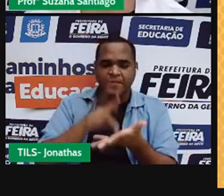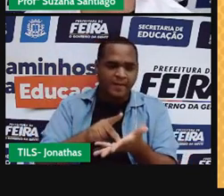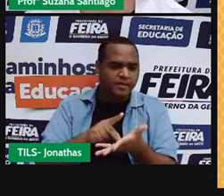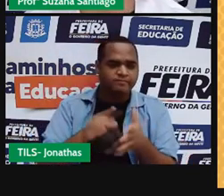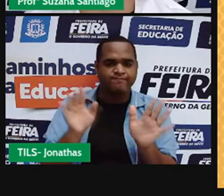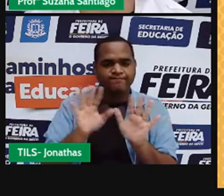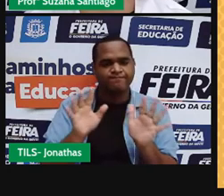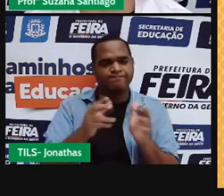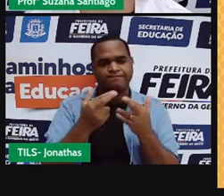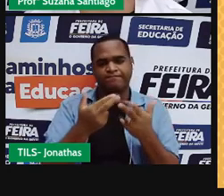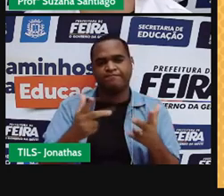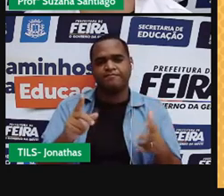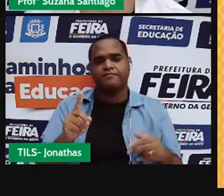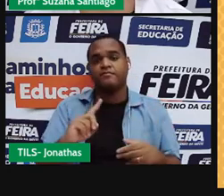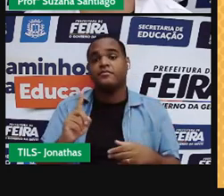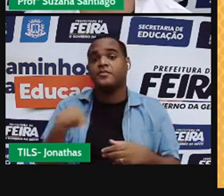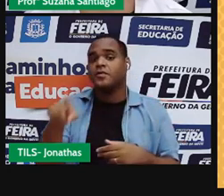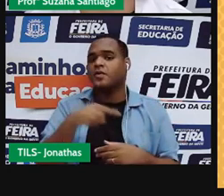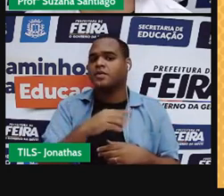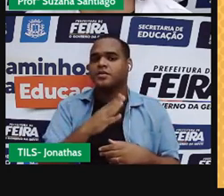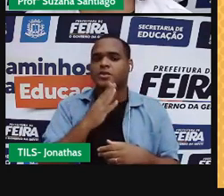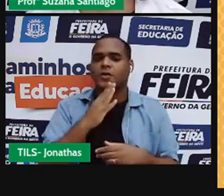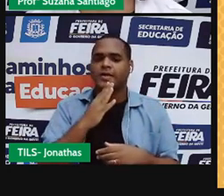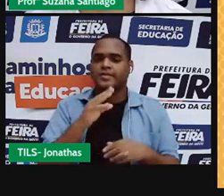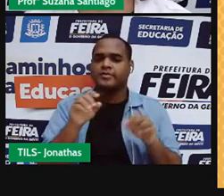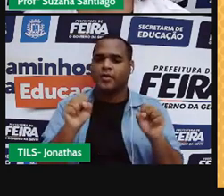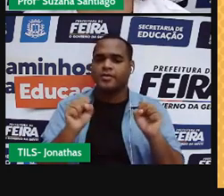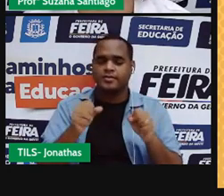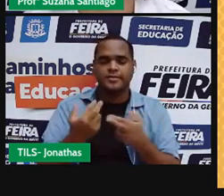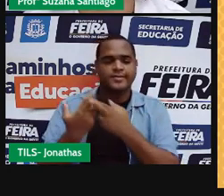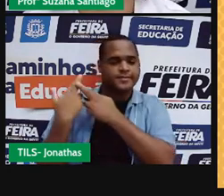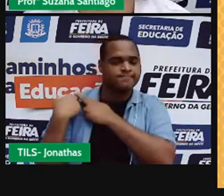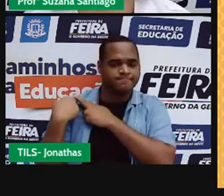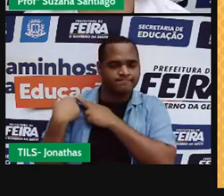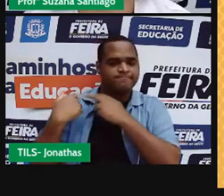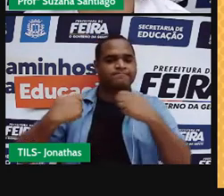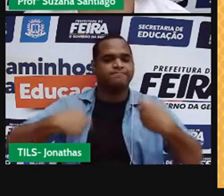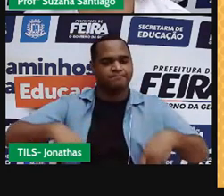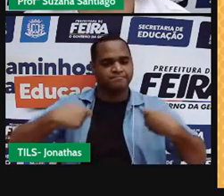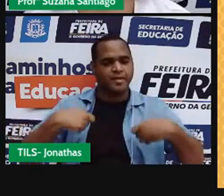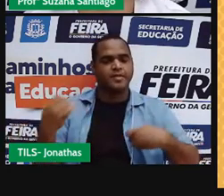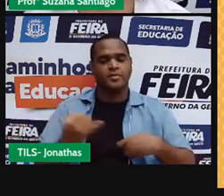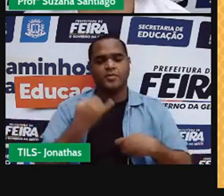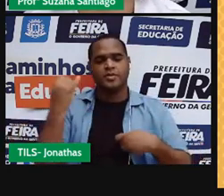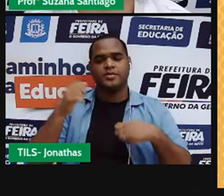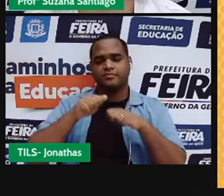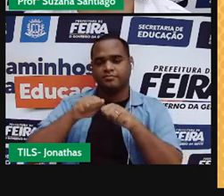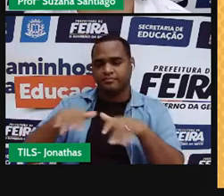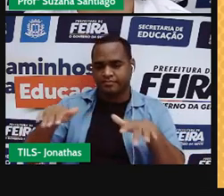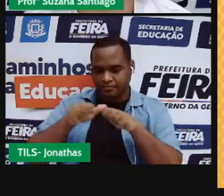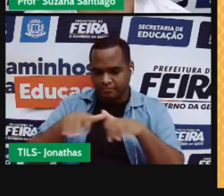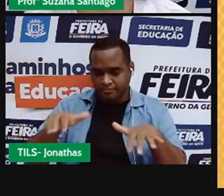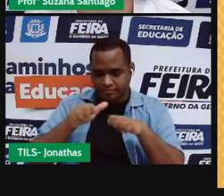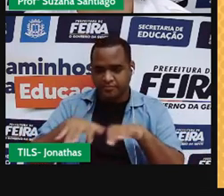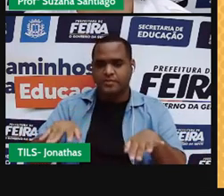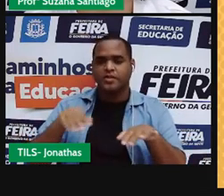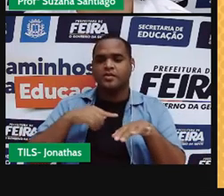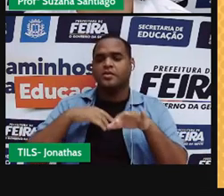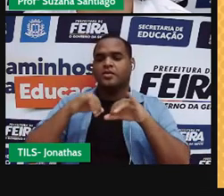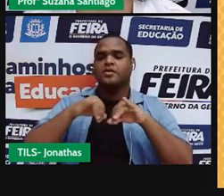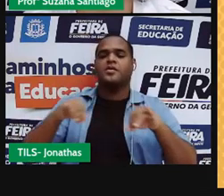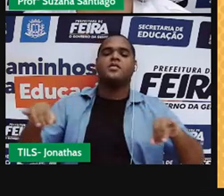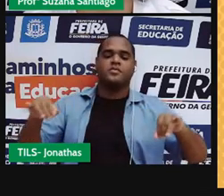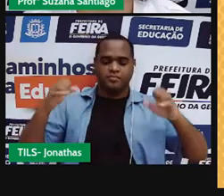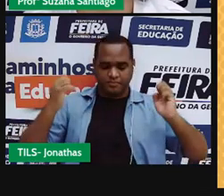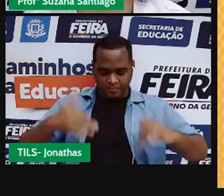verdadeiras. Então, a gente tem que ter muita responsabilidade quando a gente espalha uma notícia. Então, a gente precisa ter